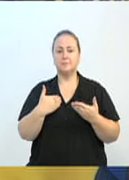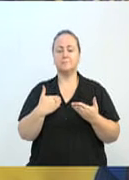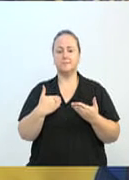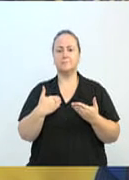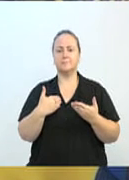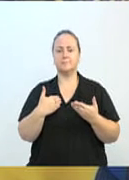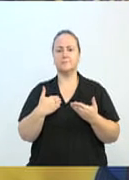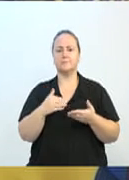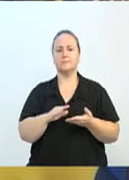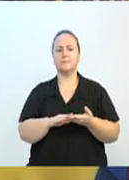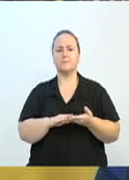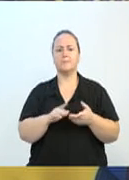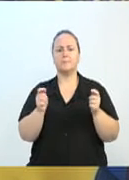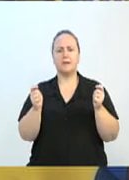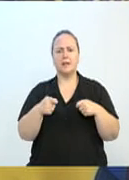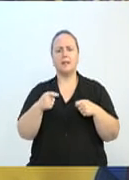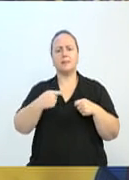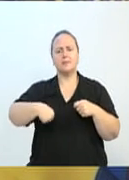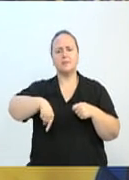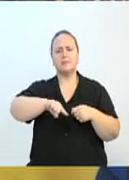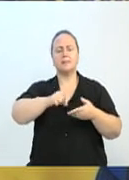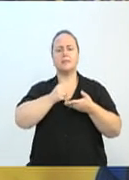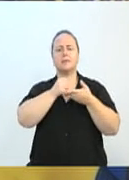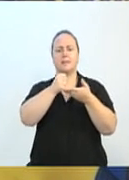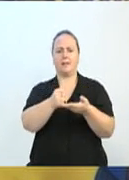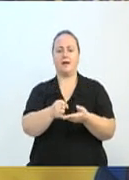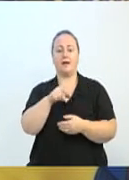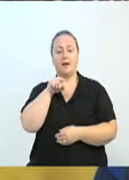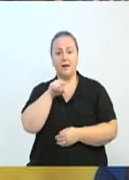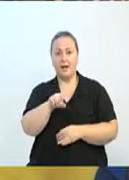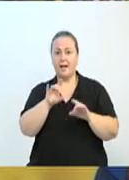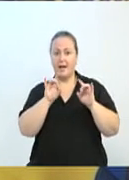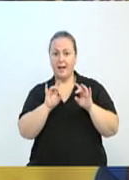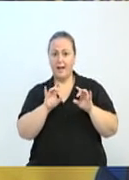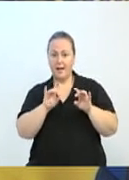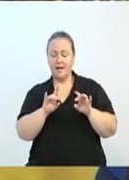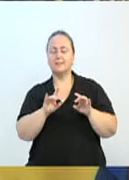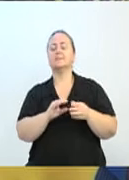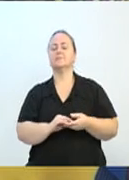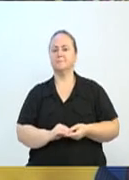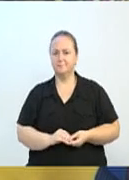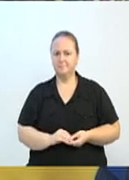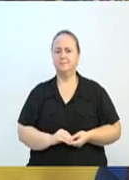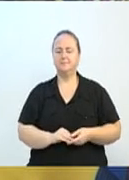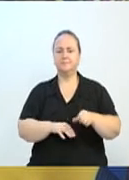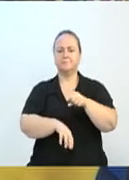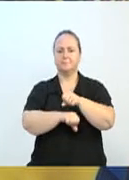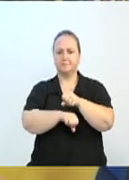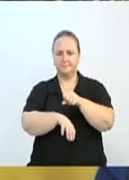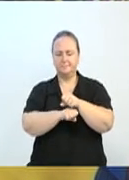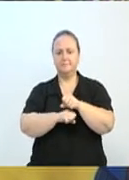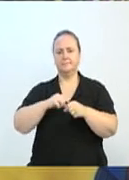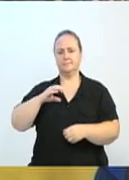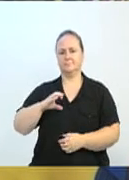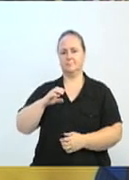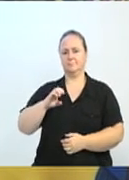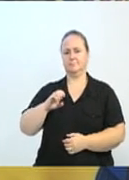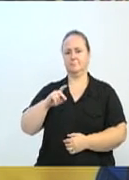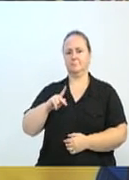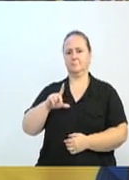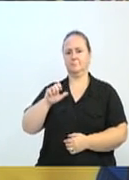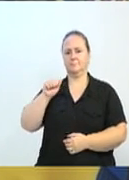que a gente pode estar ajudando Eneias em especial sei que o Seterb essa planta já está encaminhada